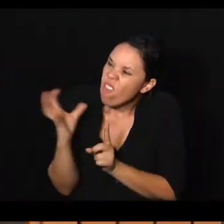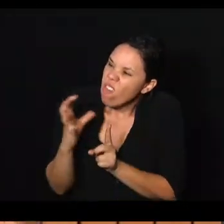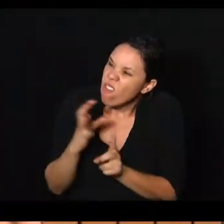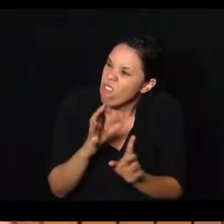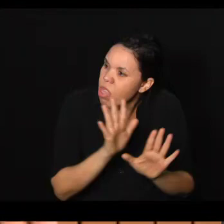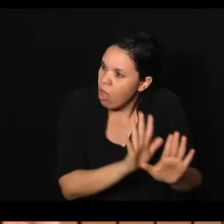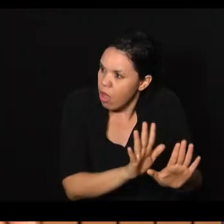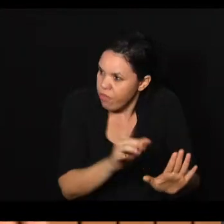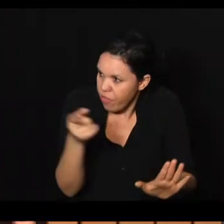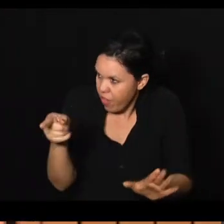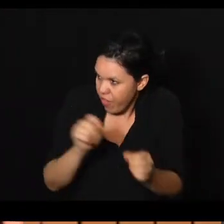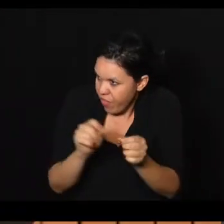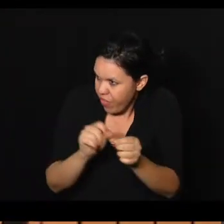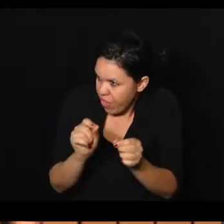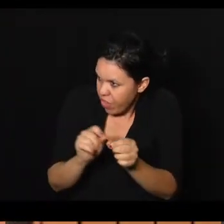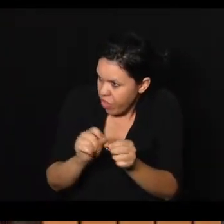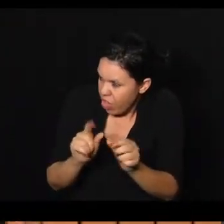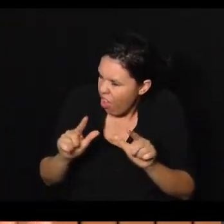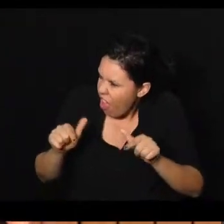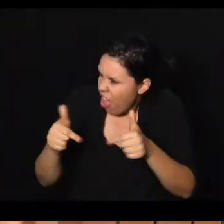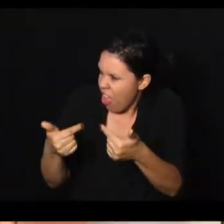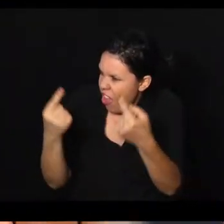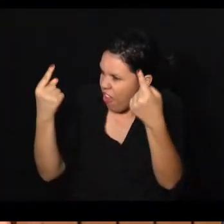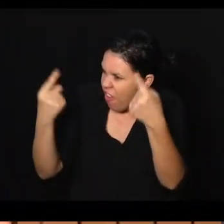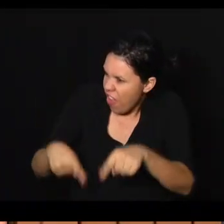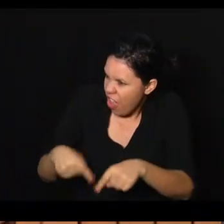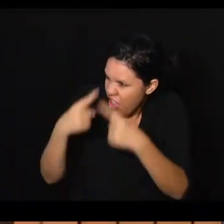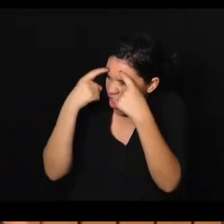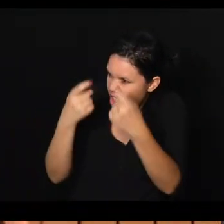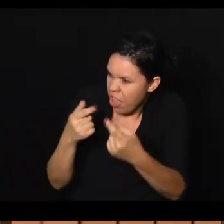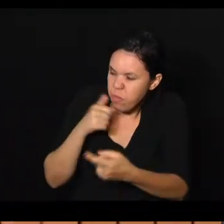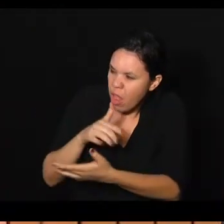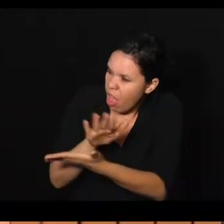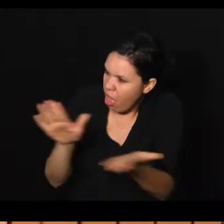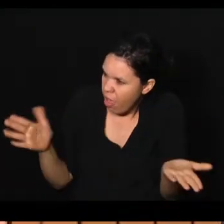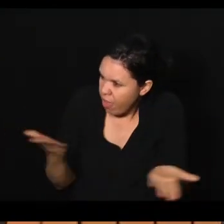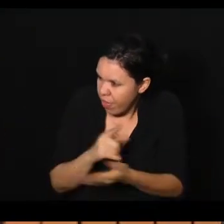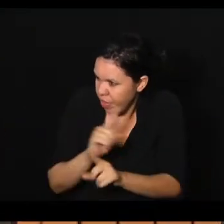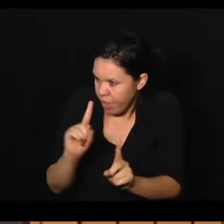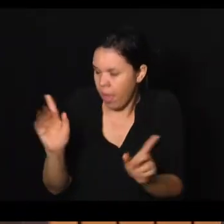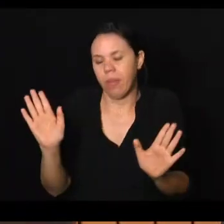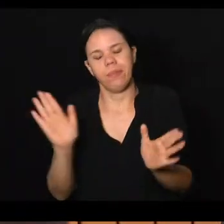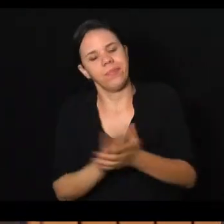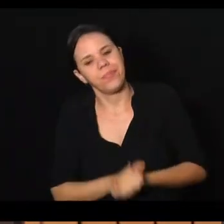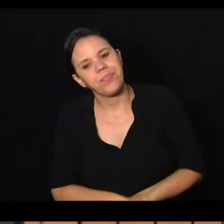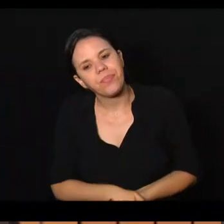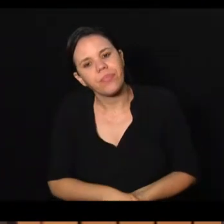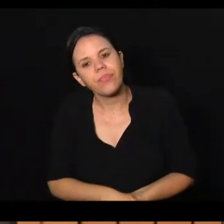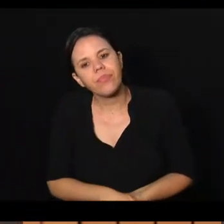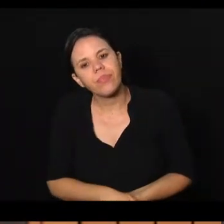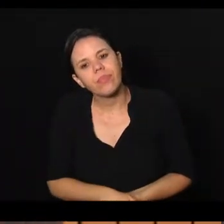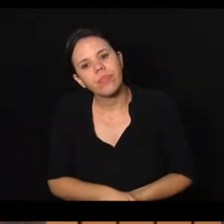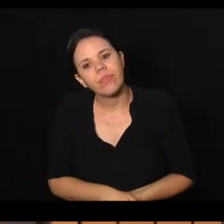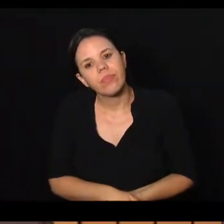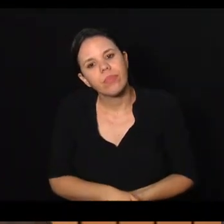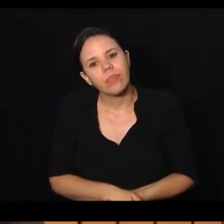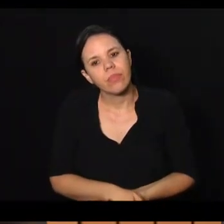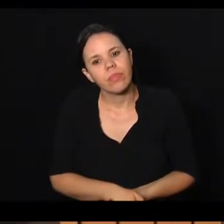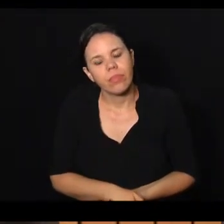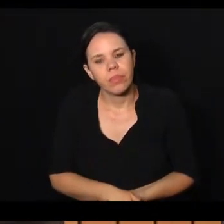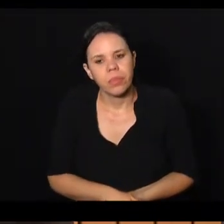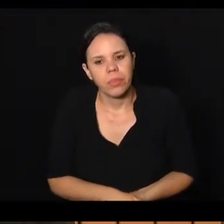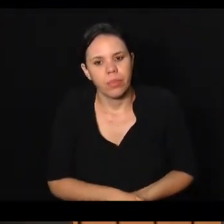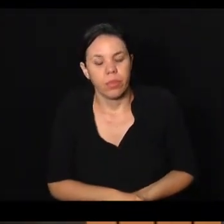que vocês vão fazer o enfrentamento à violência contra a mulher? Não. Não é só com a repressão. Nós vamos